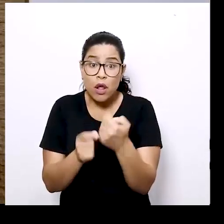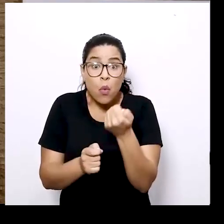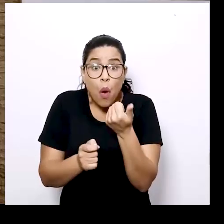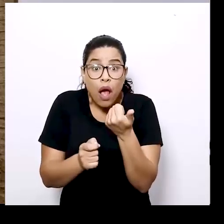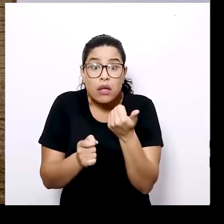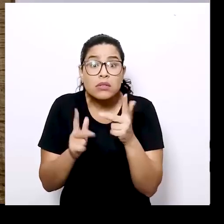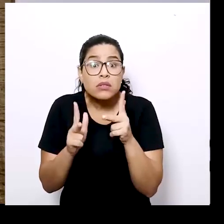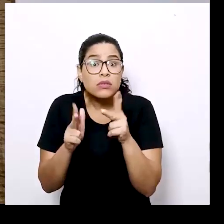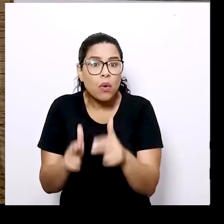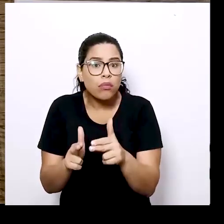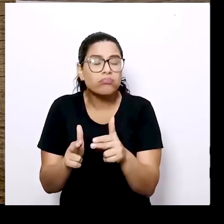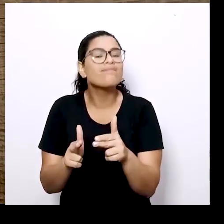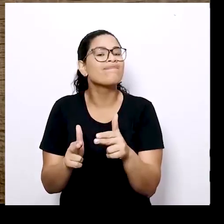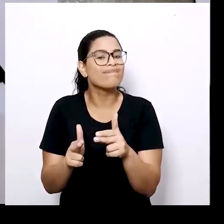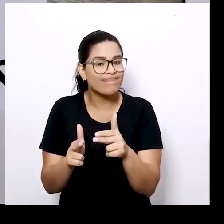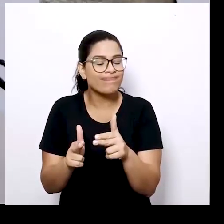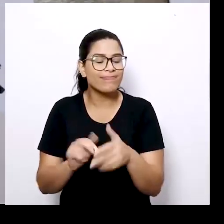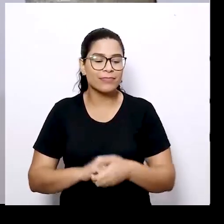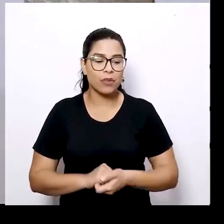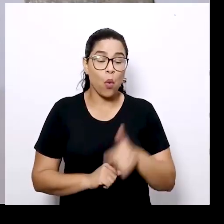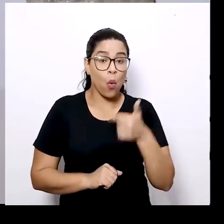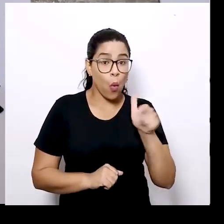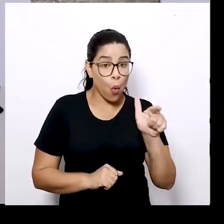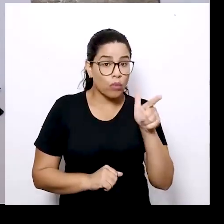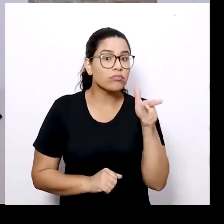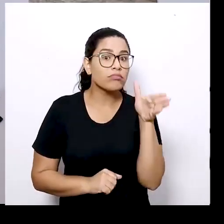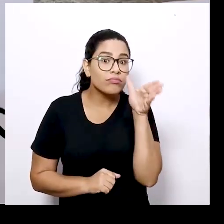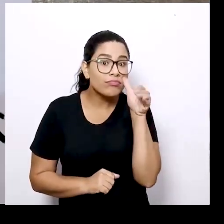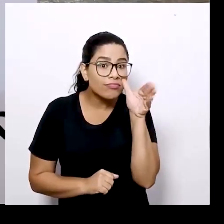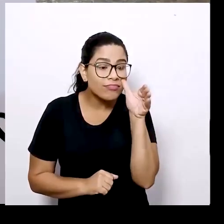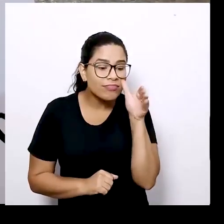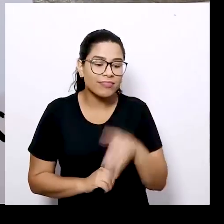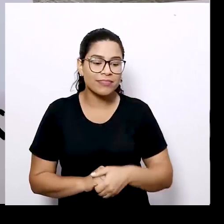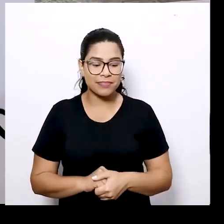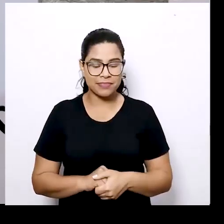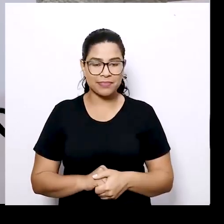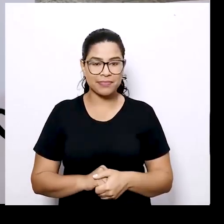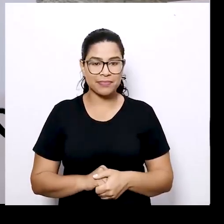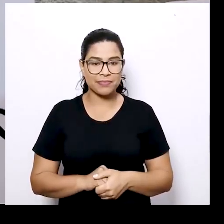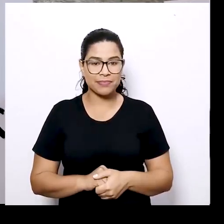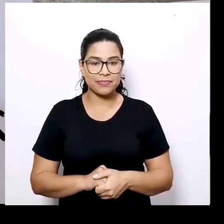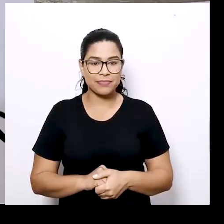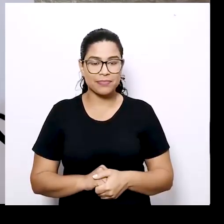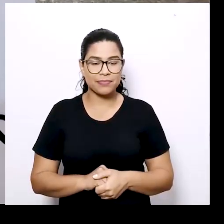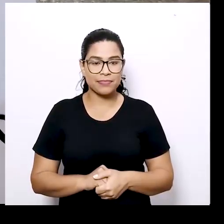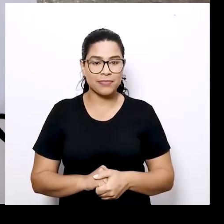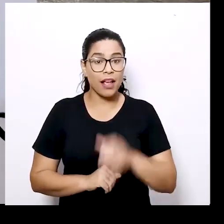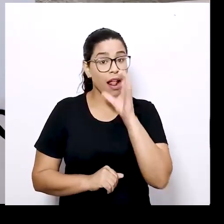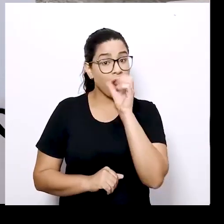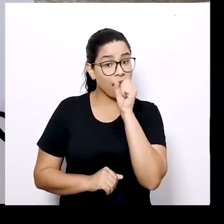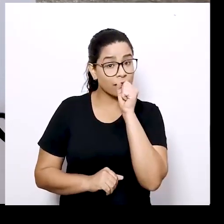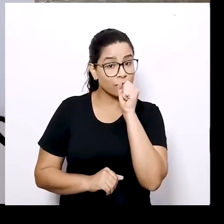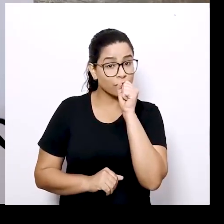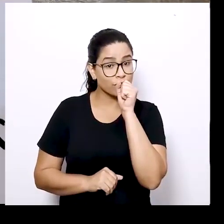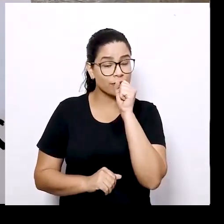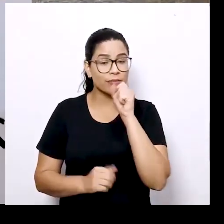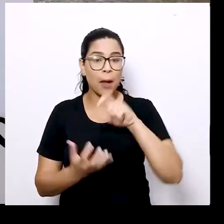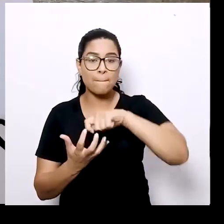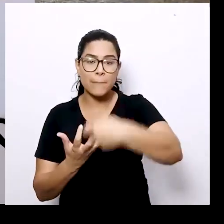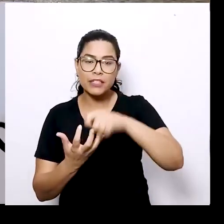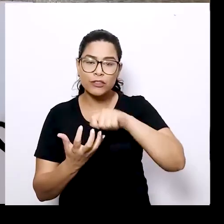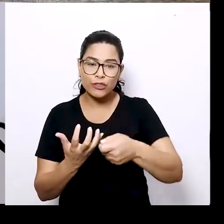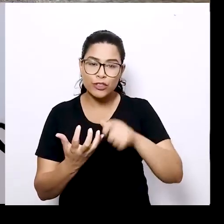coincidência. Será que é coincidência? Outra curiosidade, a semente da mexerica e da laranja. Por que será que elas